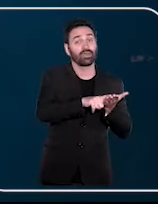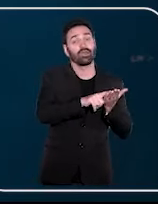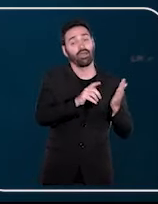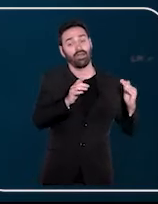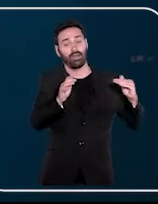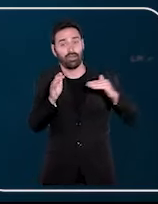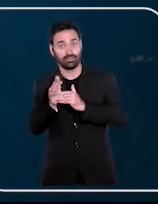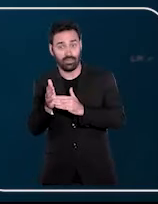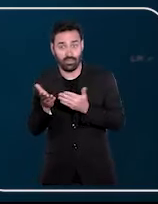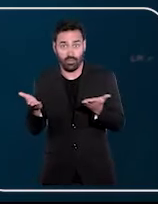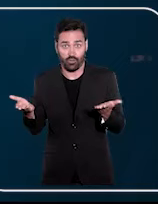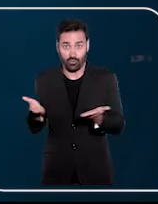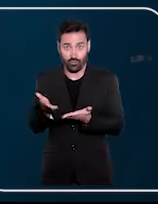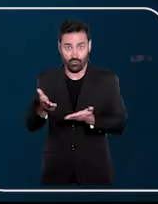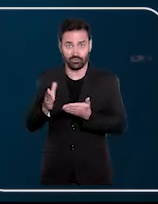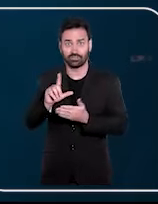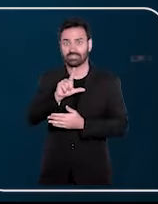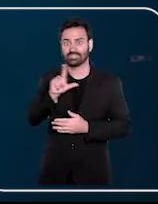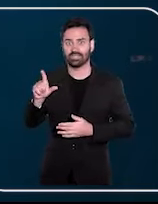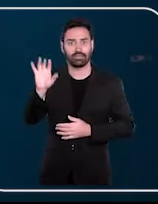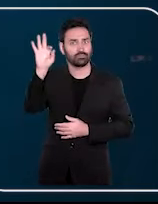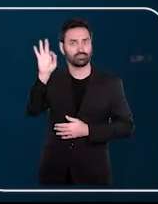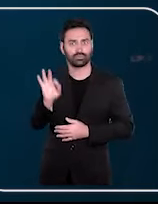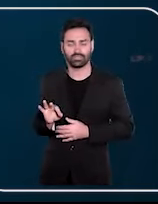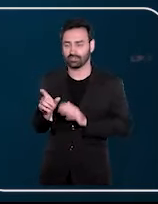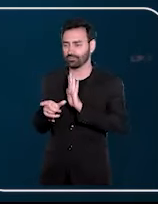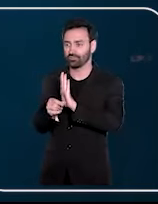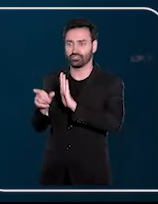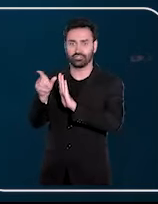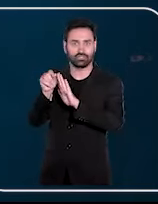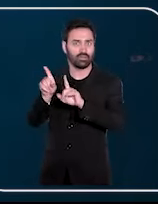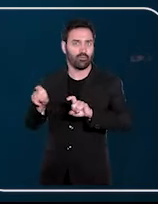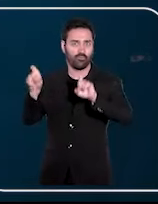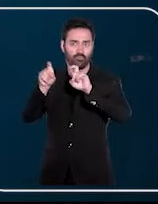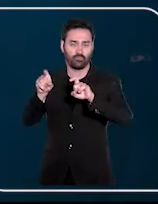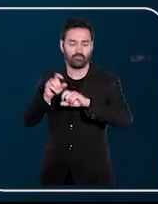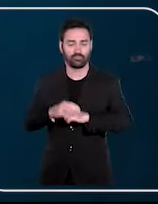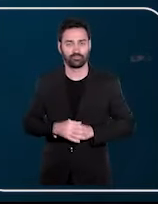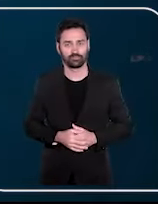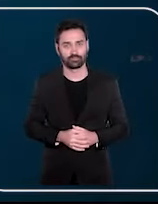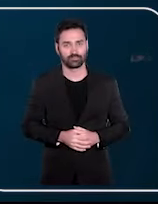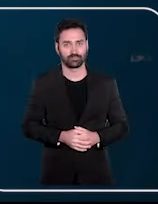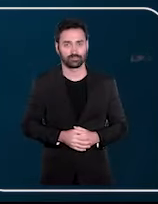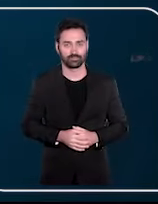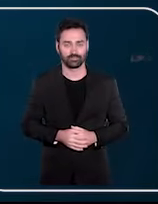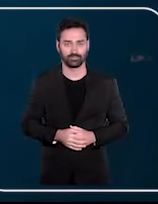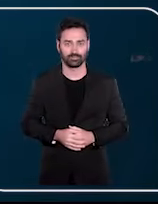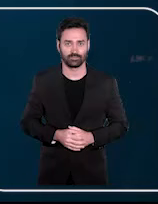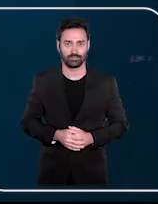até o tribunal se tornar numa corte totalmente digital.